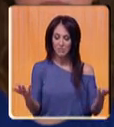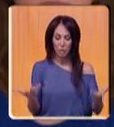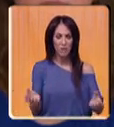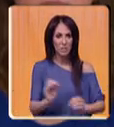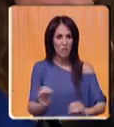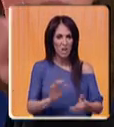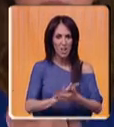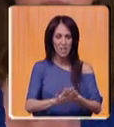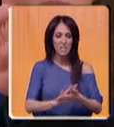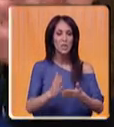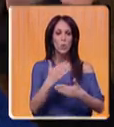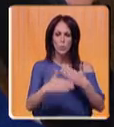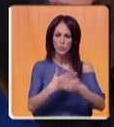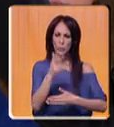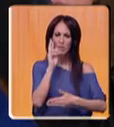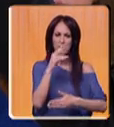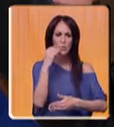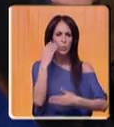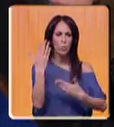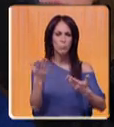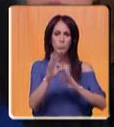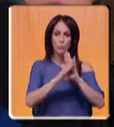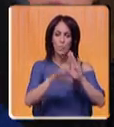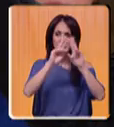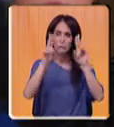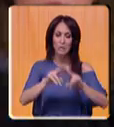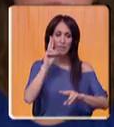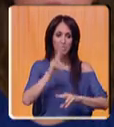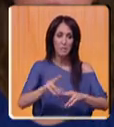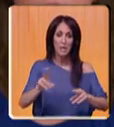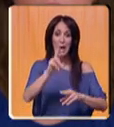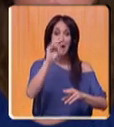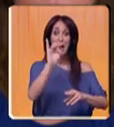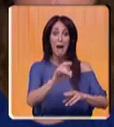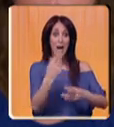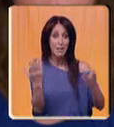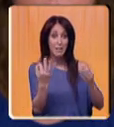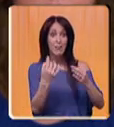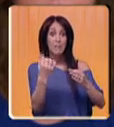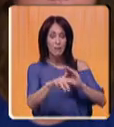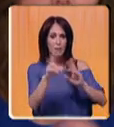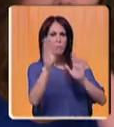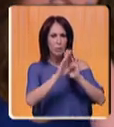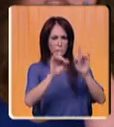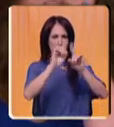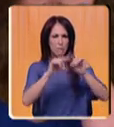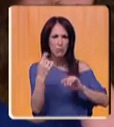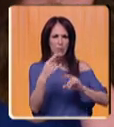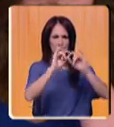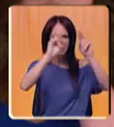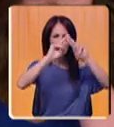bastante sucesso, e continuamos a assistir isso através dos programas internacionais, a RAI transmitindo. Sim, estou-me a lembrar da RAI. Programas fantásticos, de facto. Mas